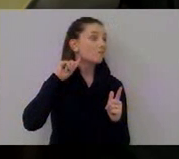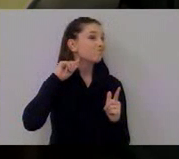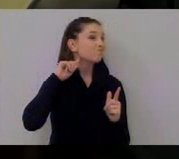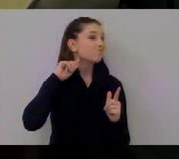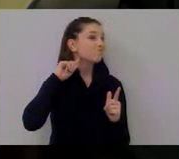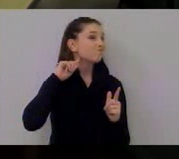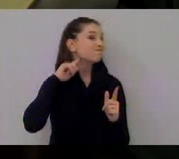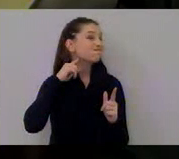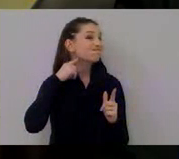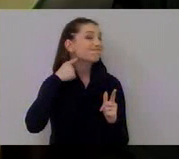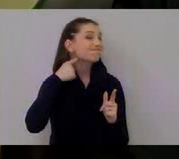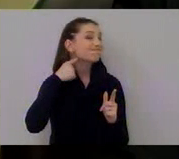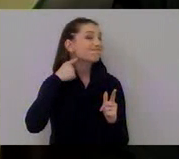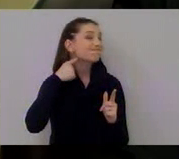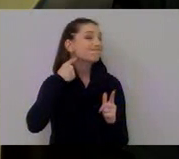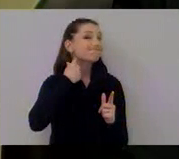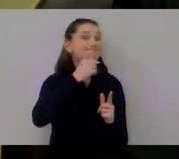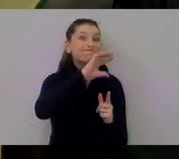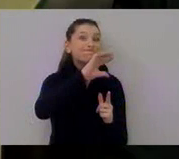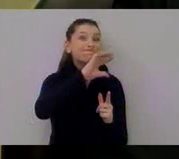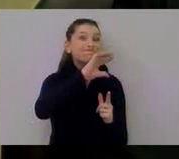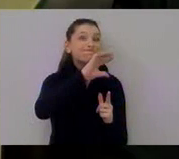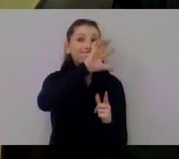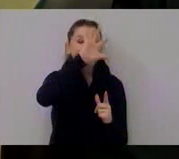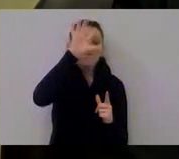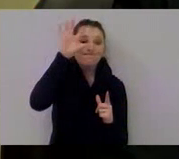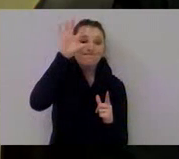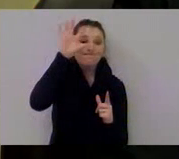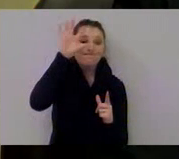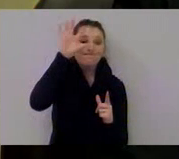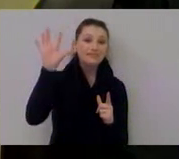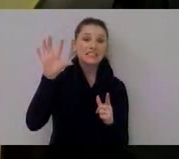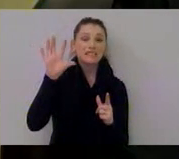À margem de uma estrada de chão,